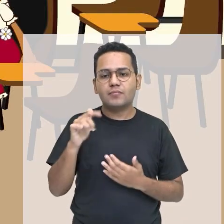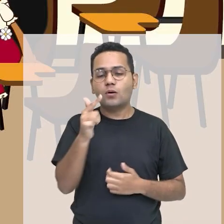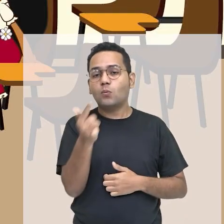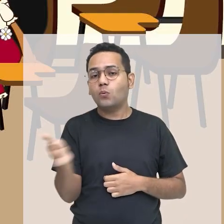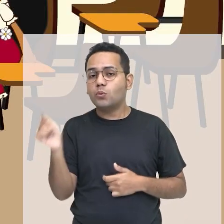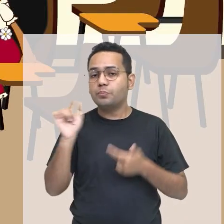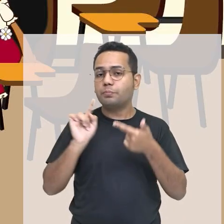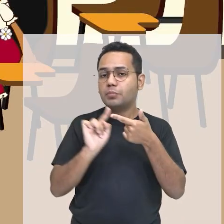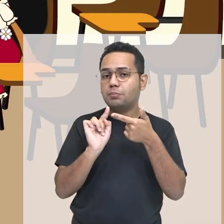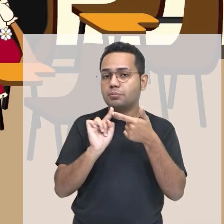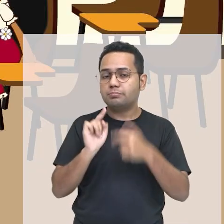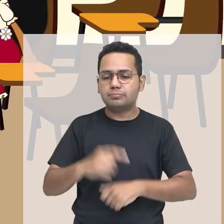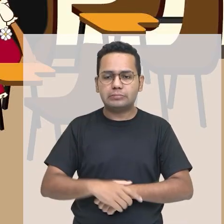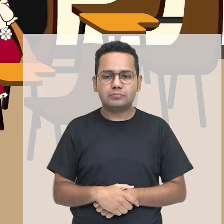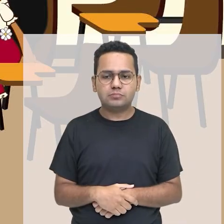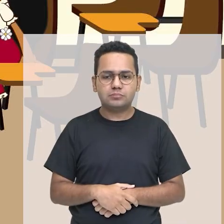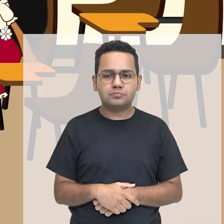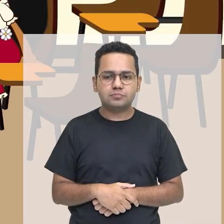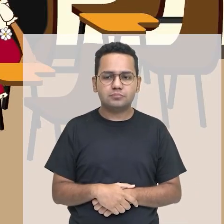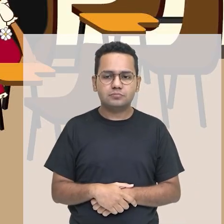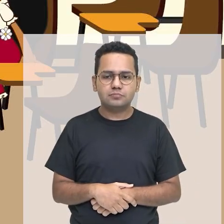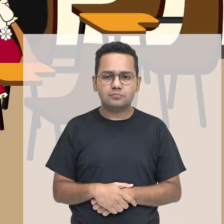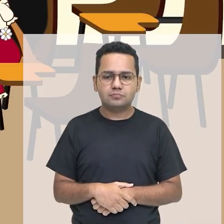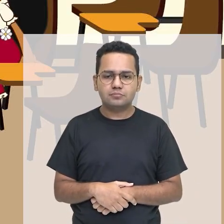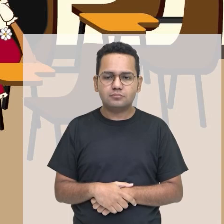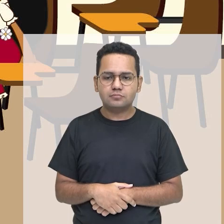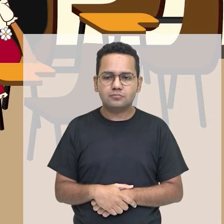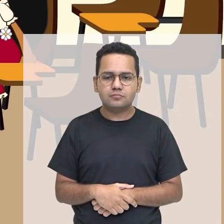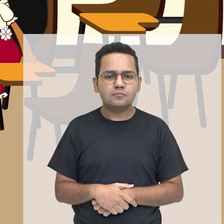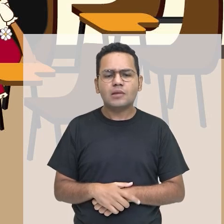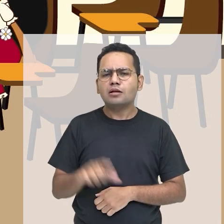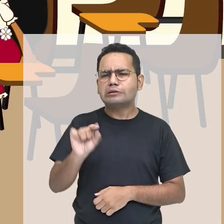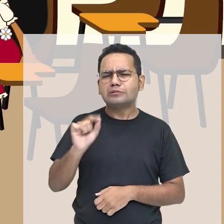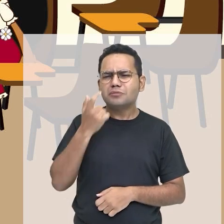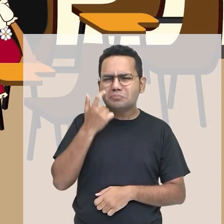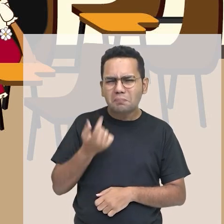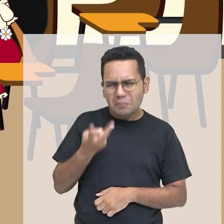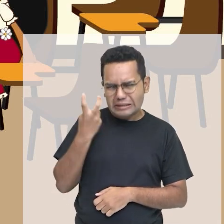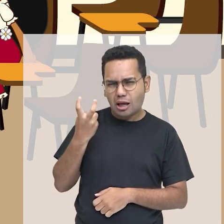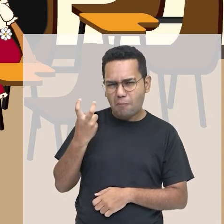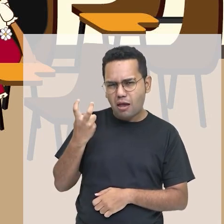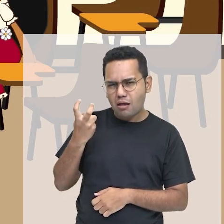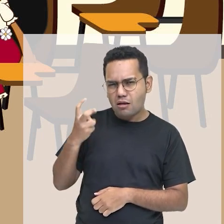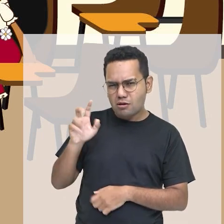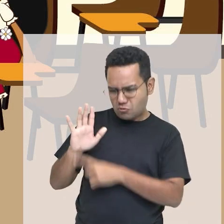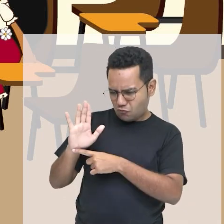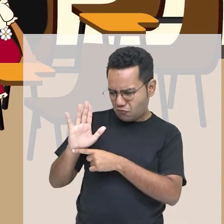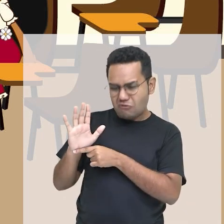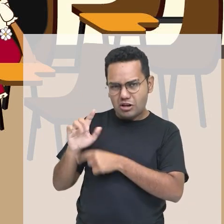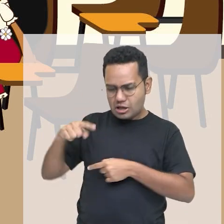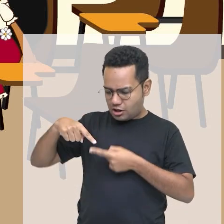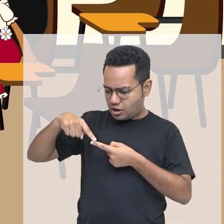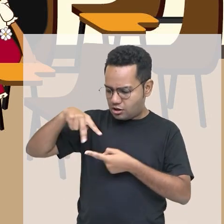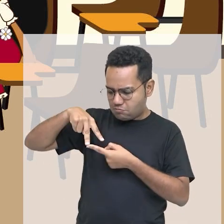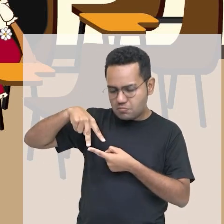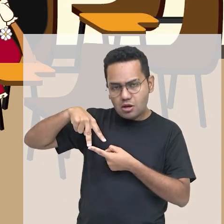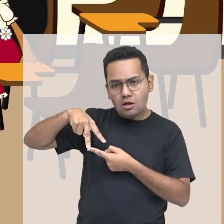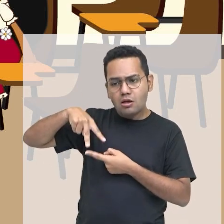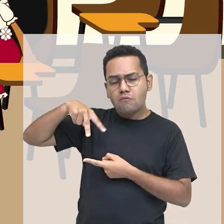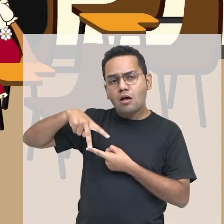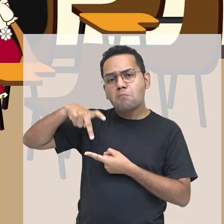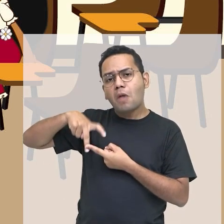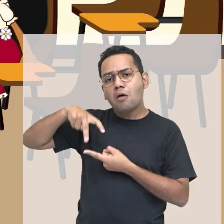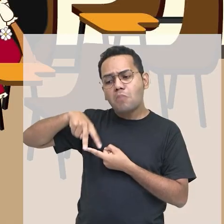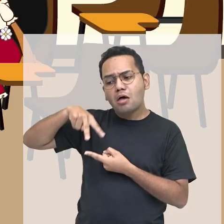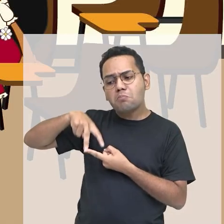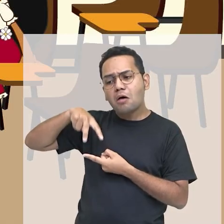continuando. Foot tapping, batendo o pé, né? Não sei se vocês lembram, mas durante o VT nós vimos ele ficar